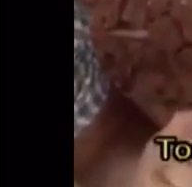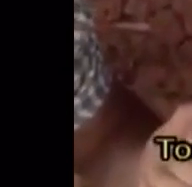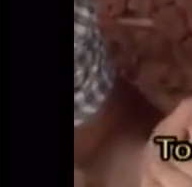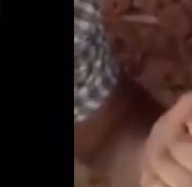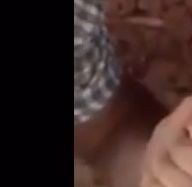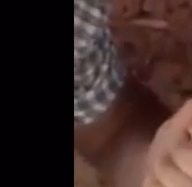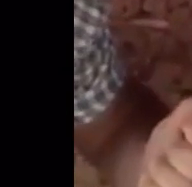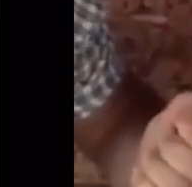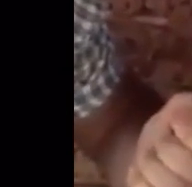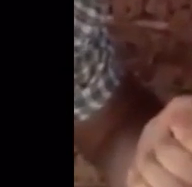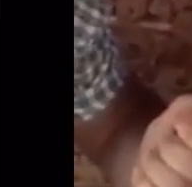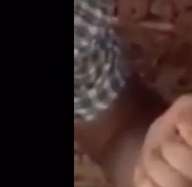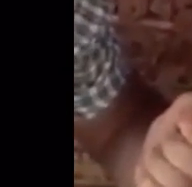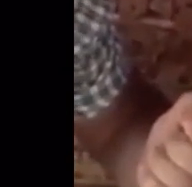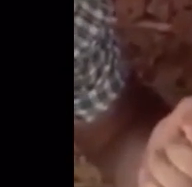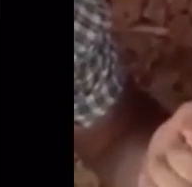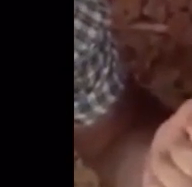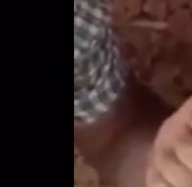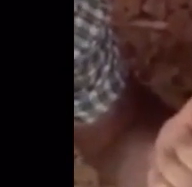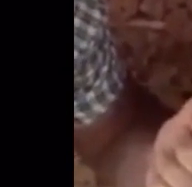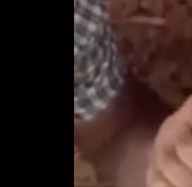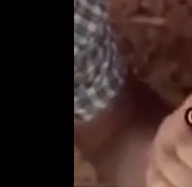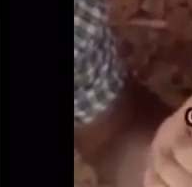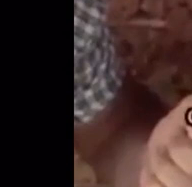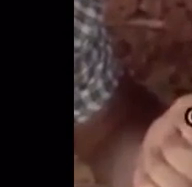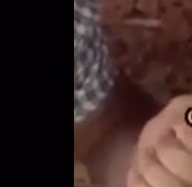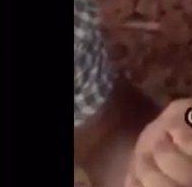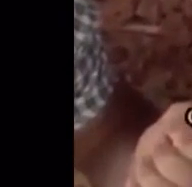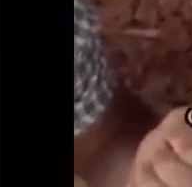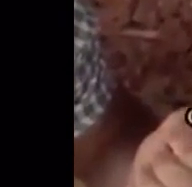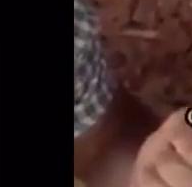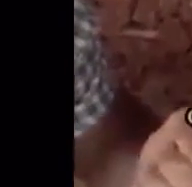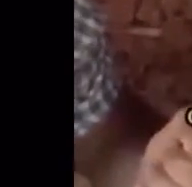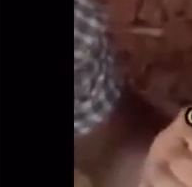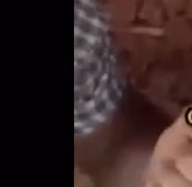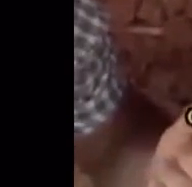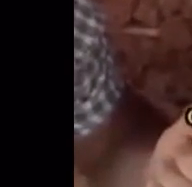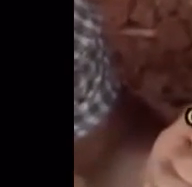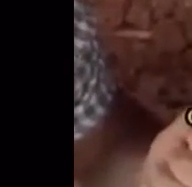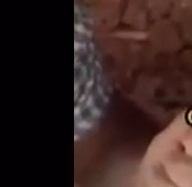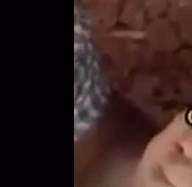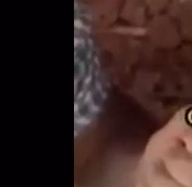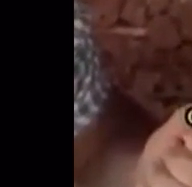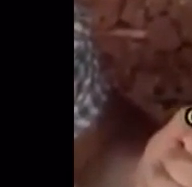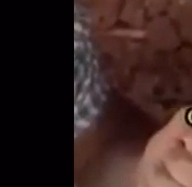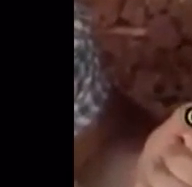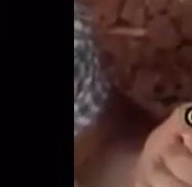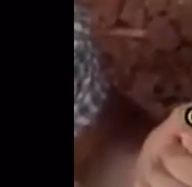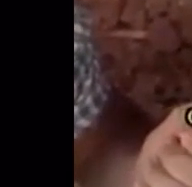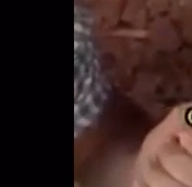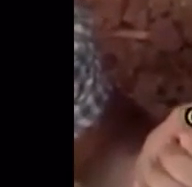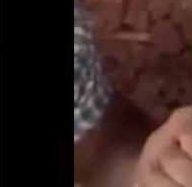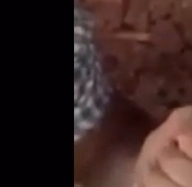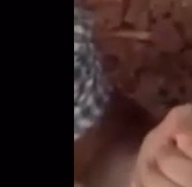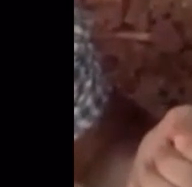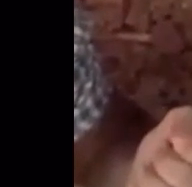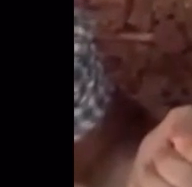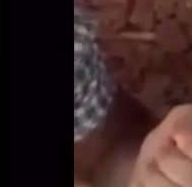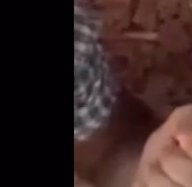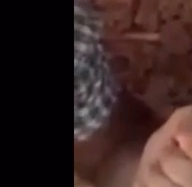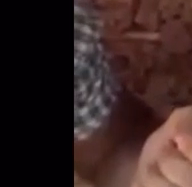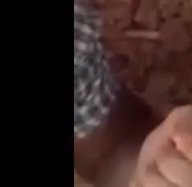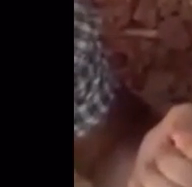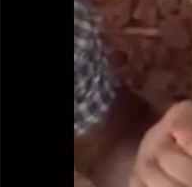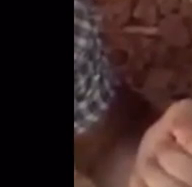Brasil afora, mas quando chega o mês de junho, a gente prepara um repertório com músicas regionais, né? Com músicas que já são clássicos e também